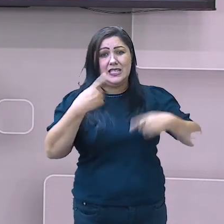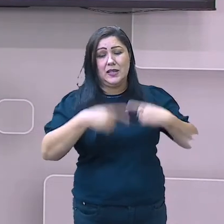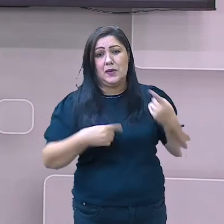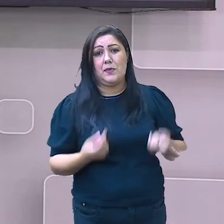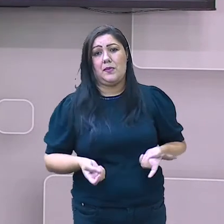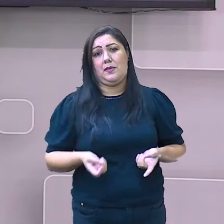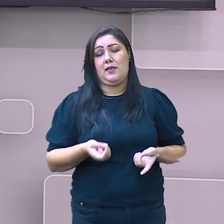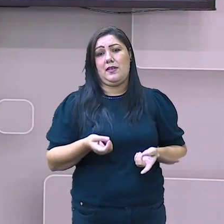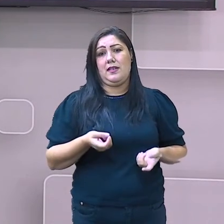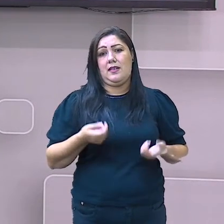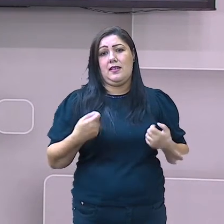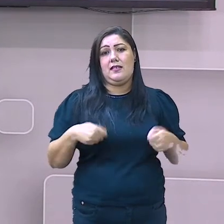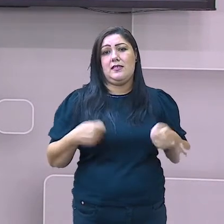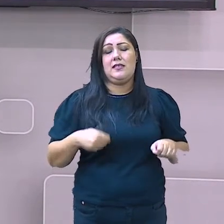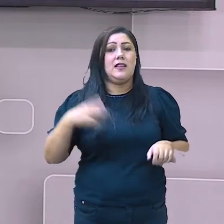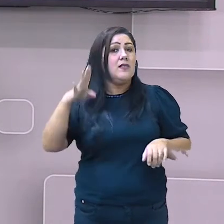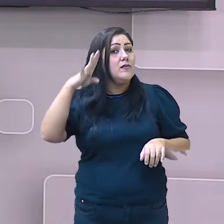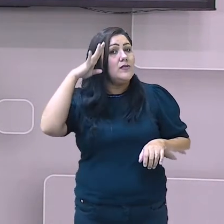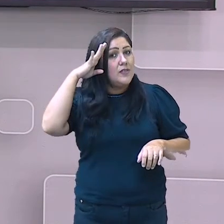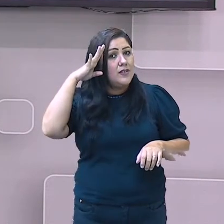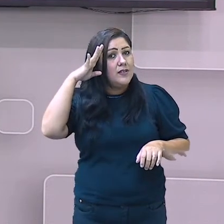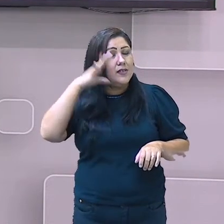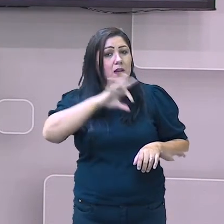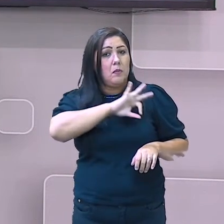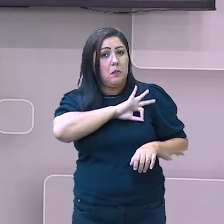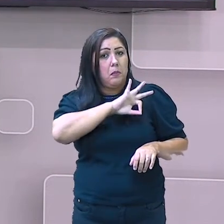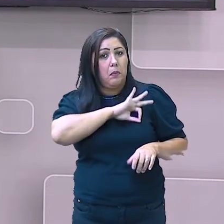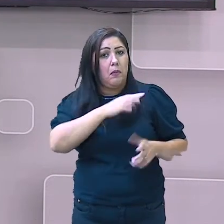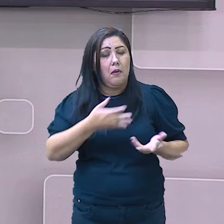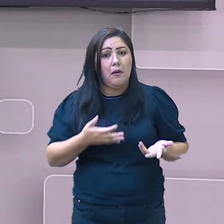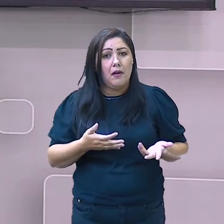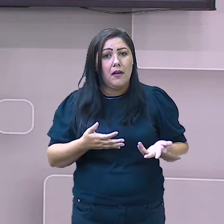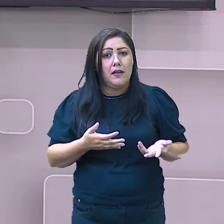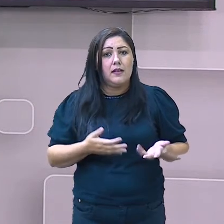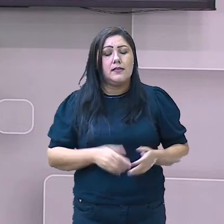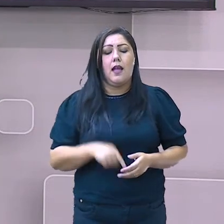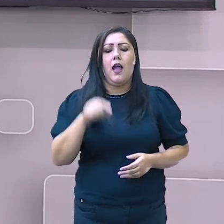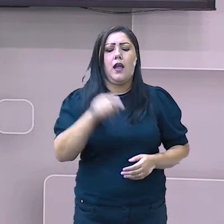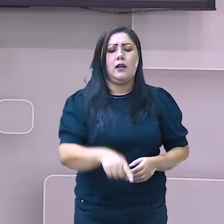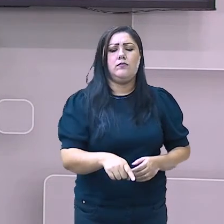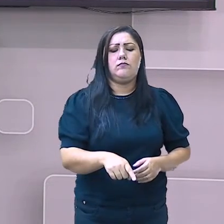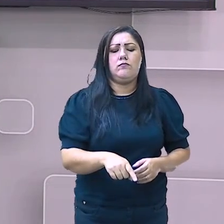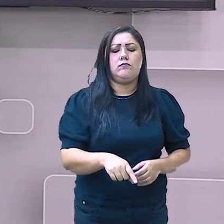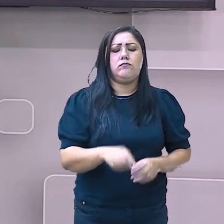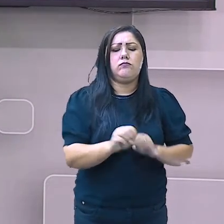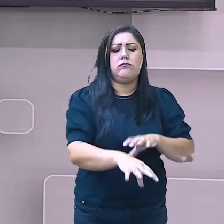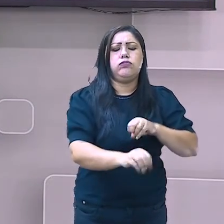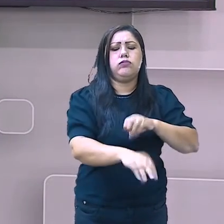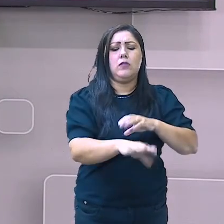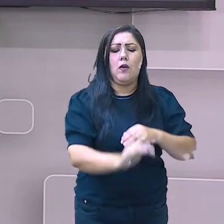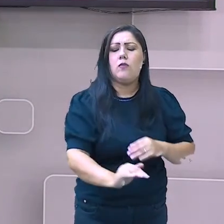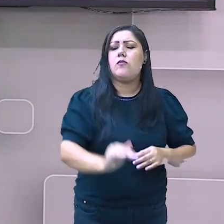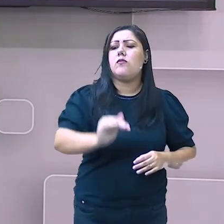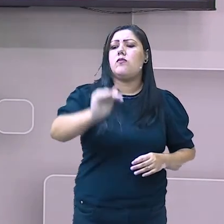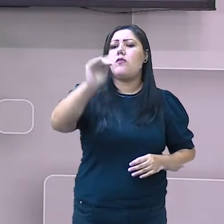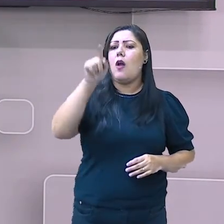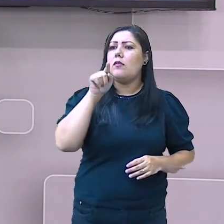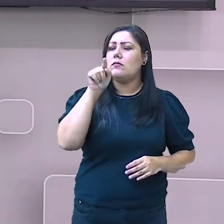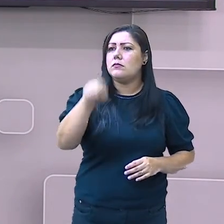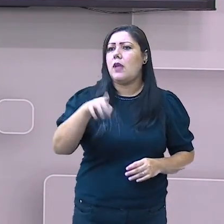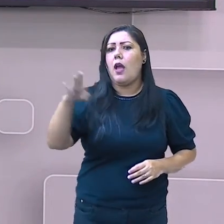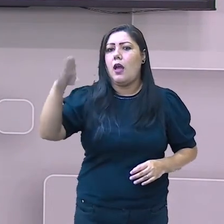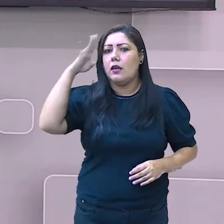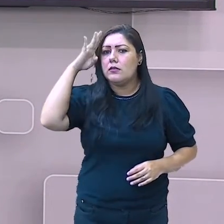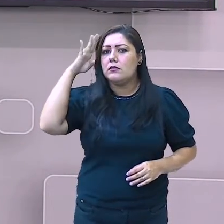ela ia doutrinar o estudante para ser um soldado. Então,